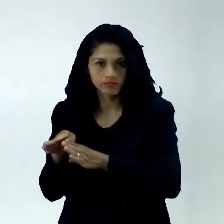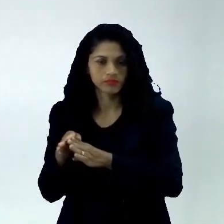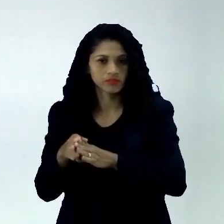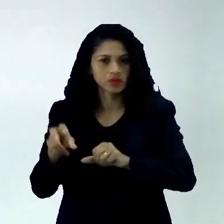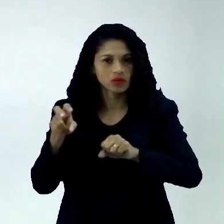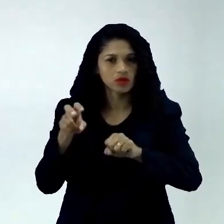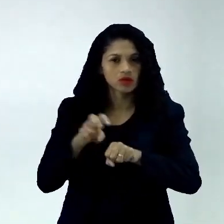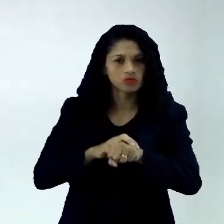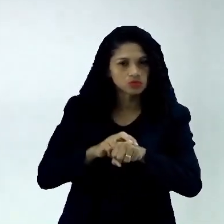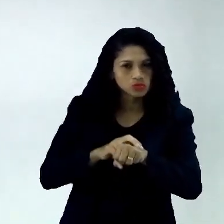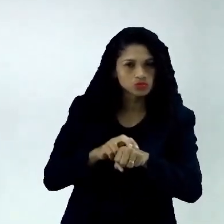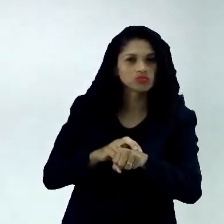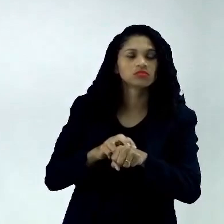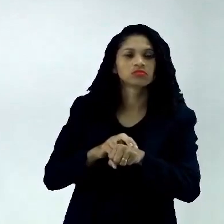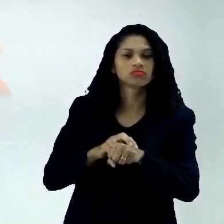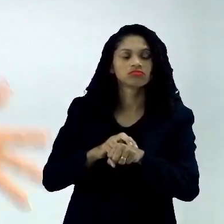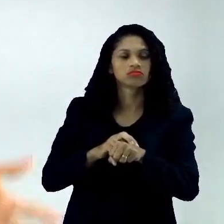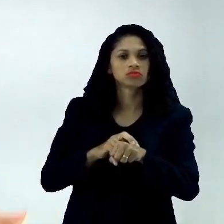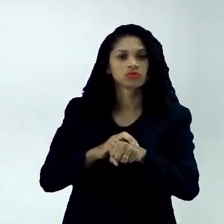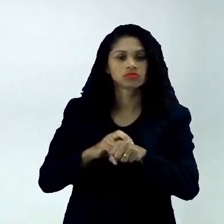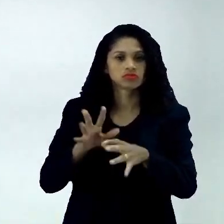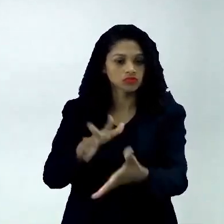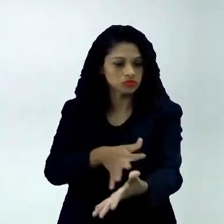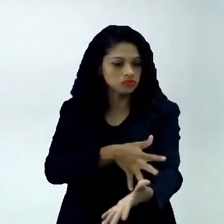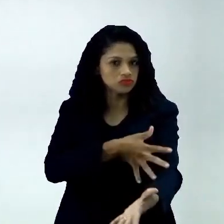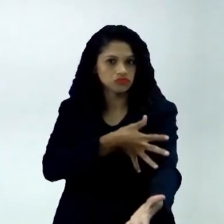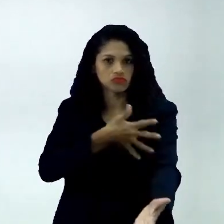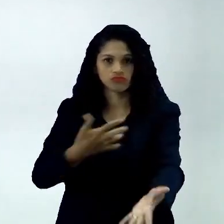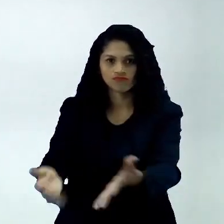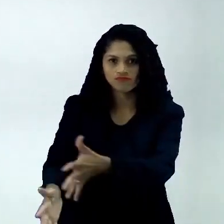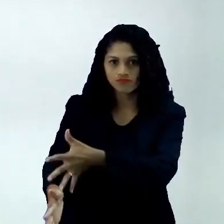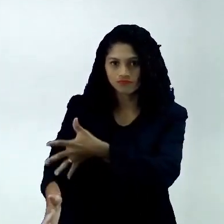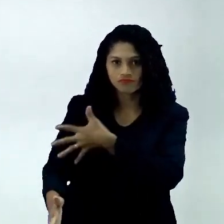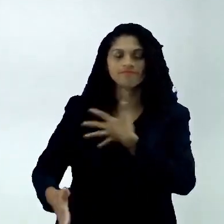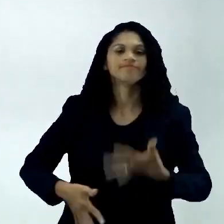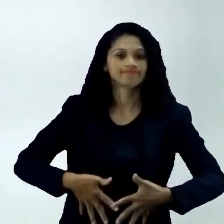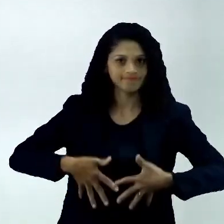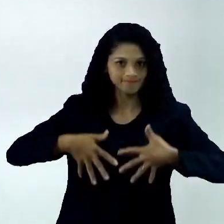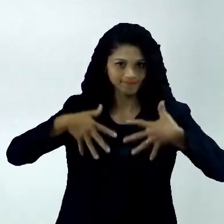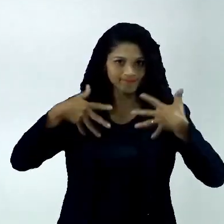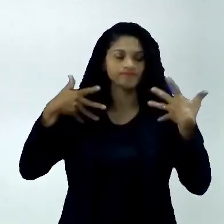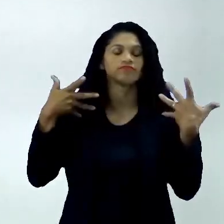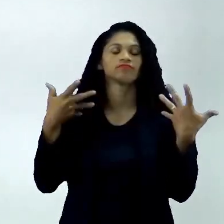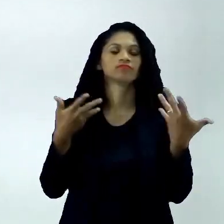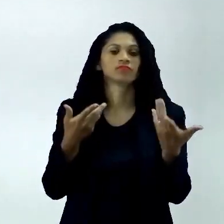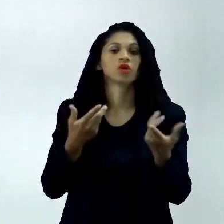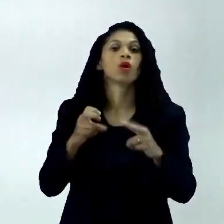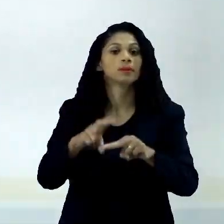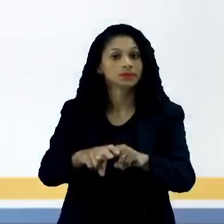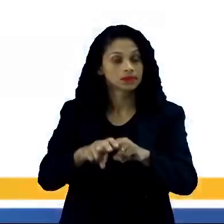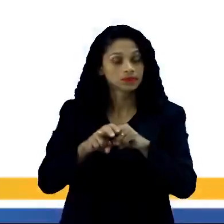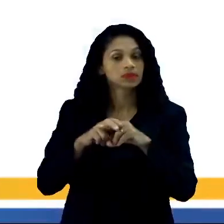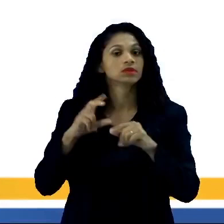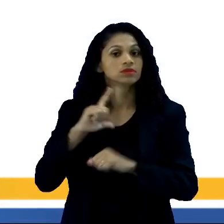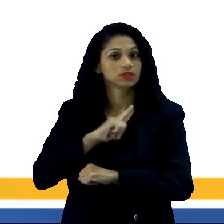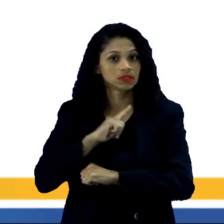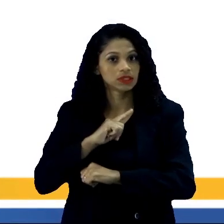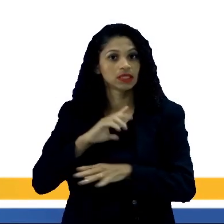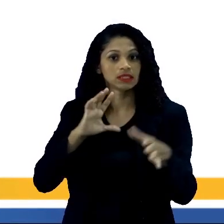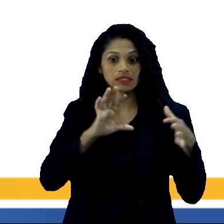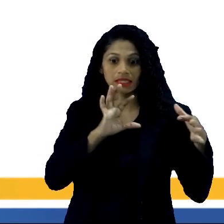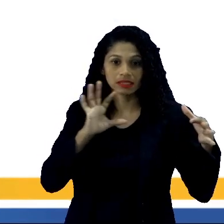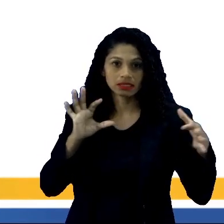essas células nervosas vão estar espalhadas por todo o nosso corpo. Por conta disso que a gente vai ter essa comunicação com todos os